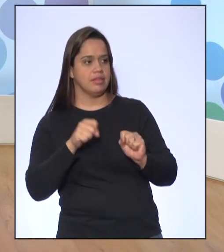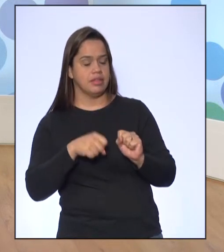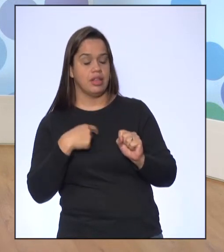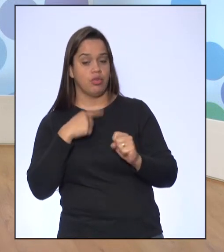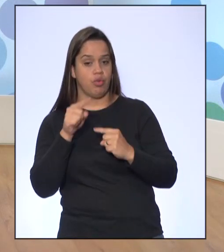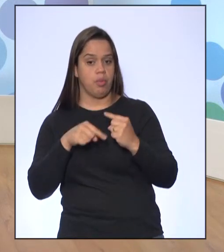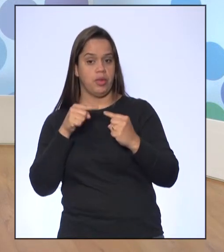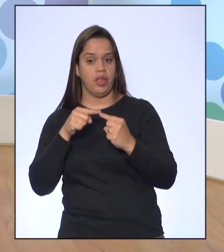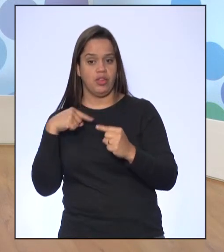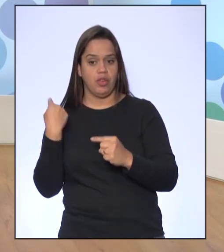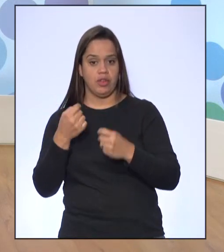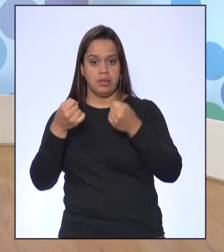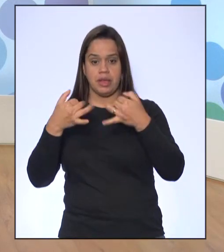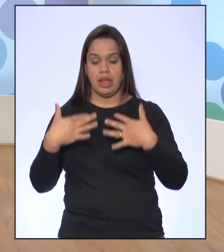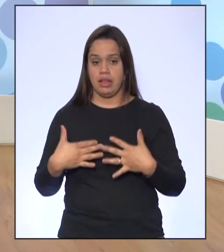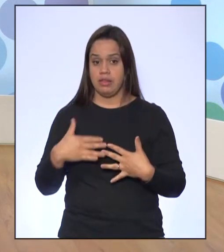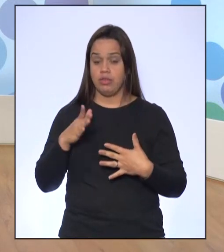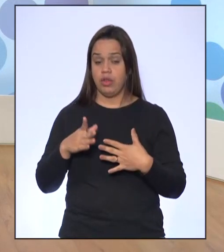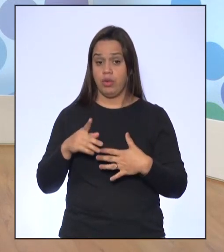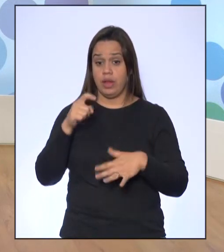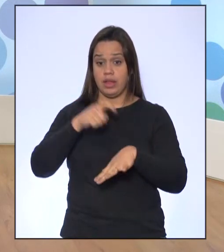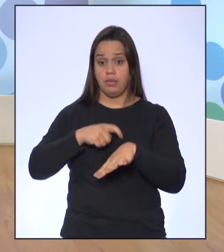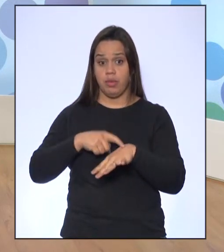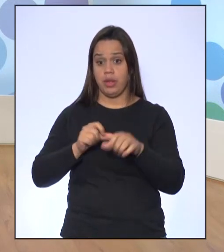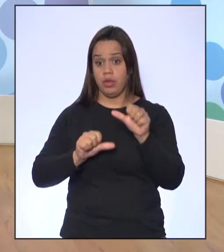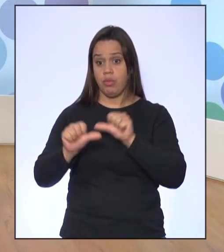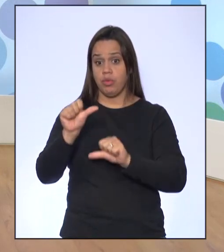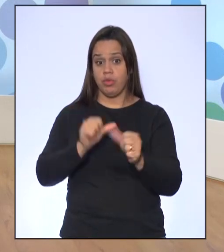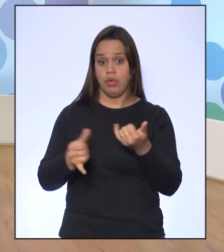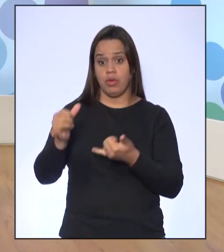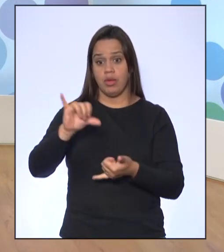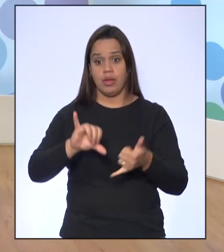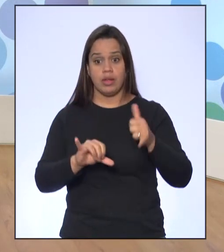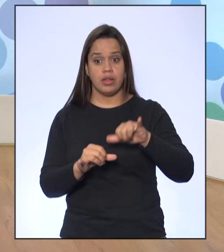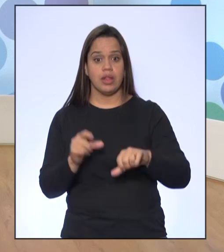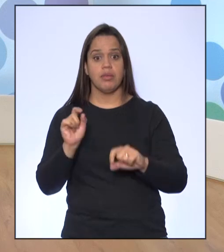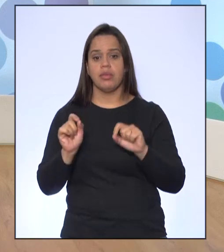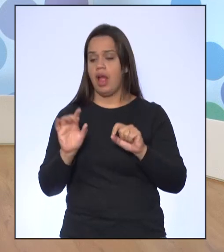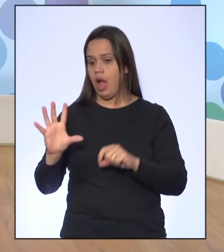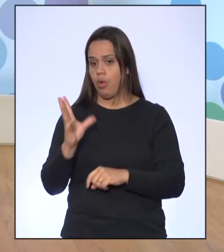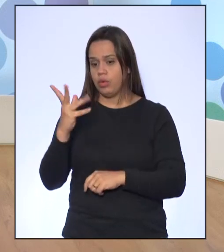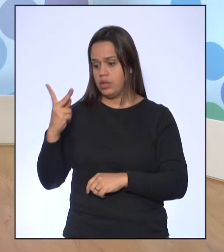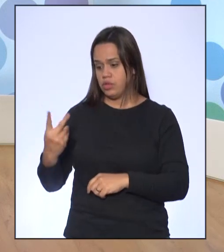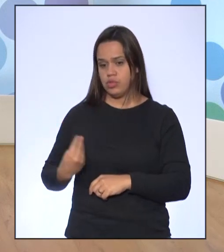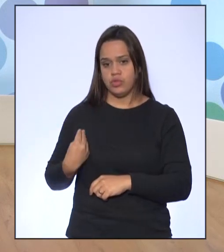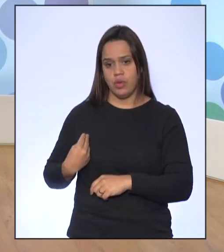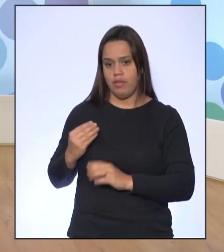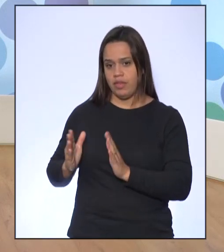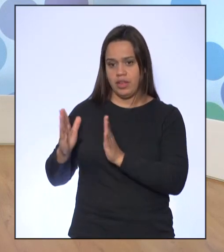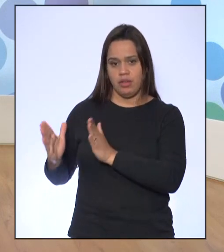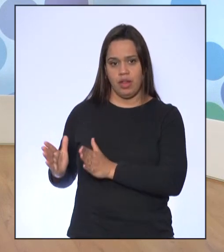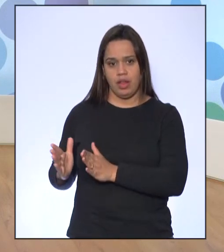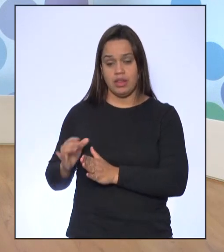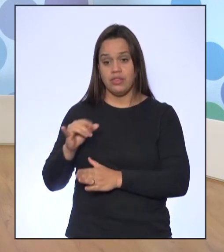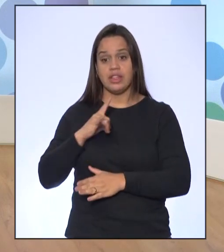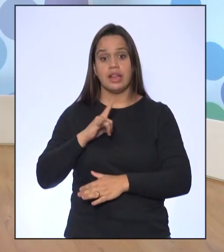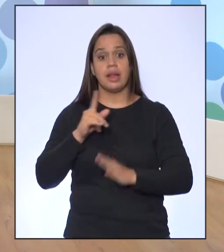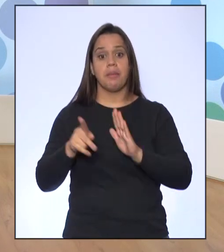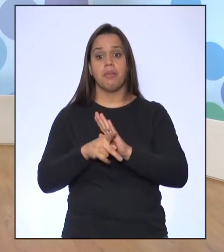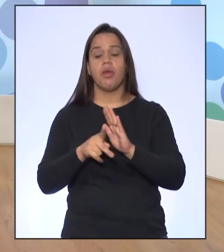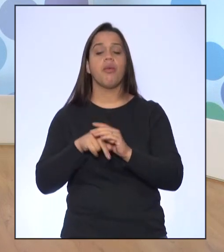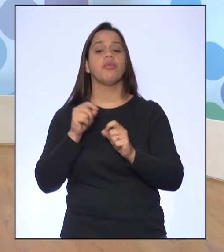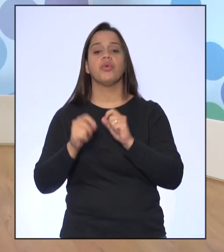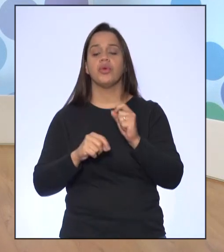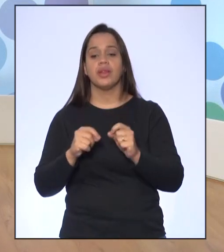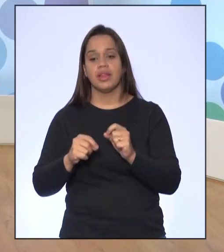Nesse momento, essa reação química, gente, ela está acontecendo aí do seu ladinho, caso você tenha uma plantinha